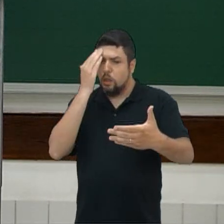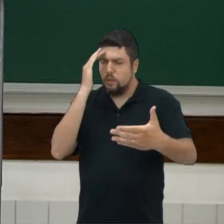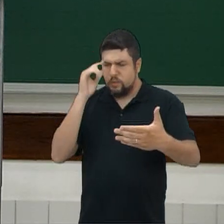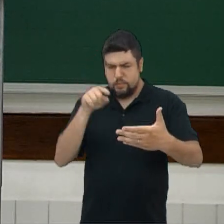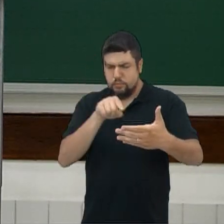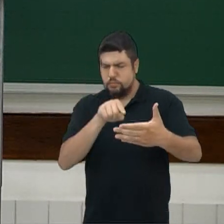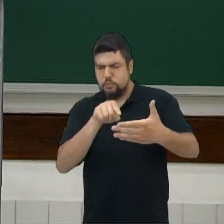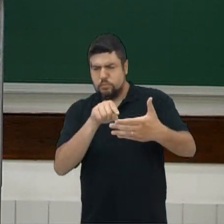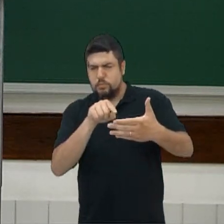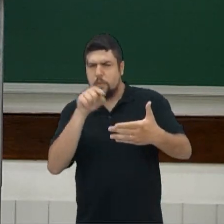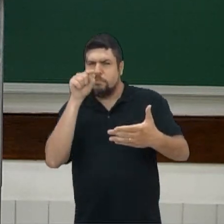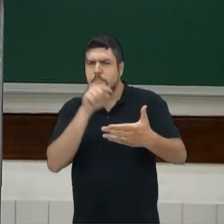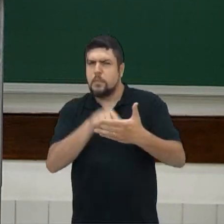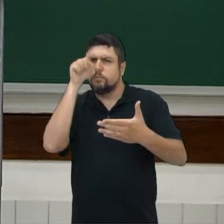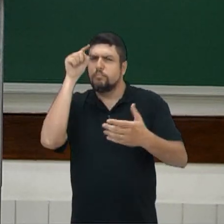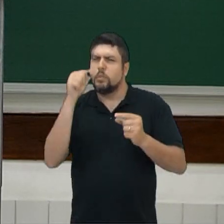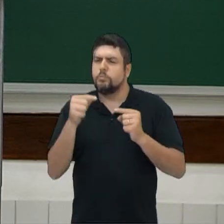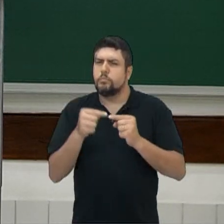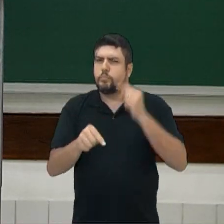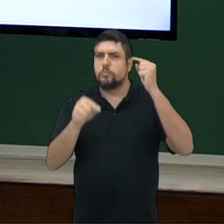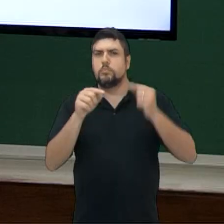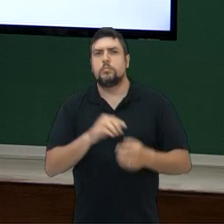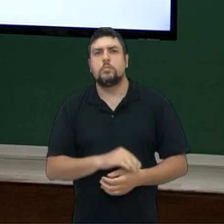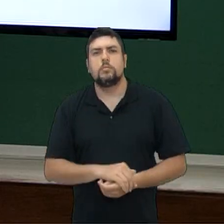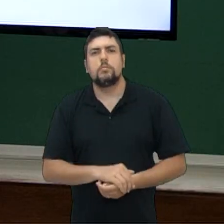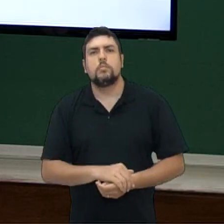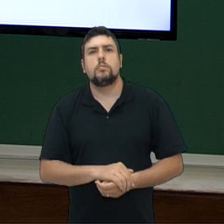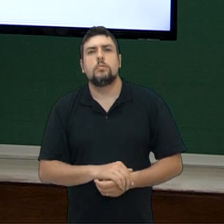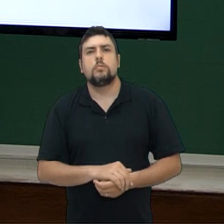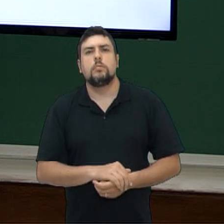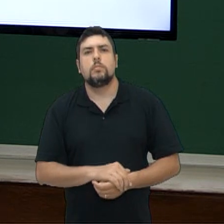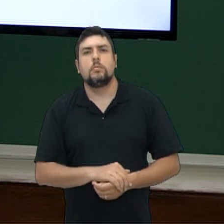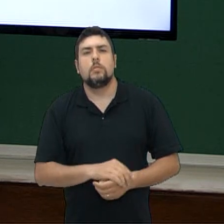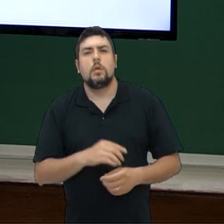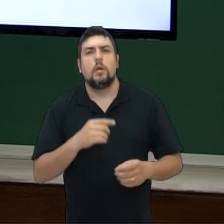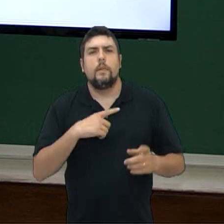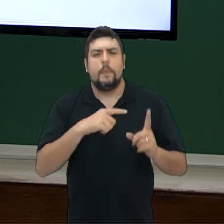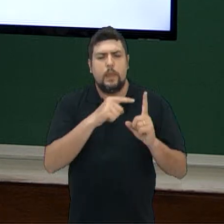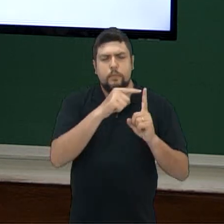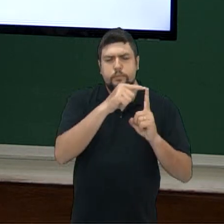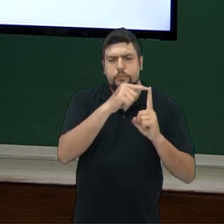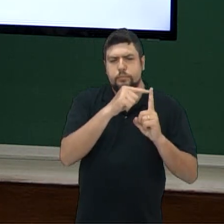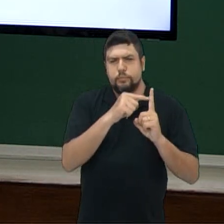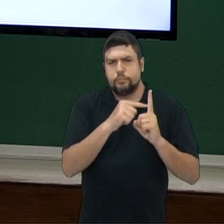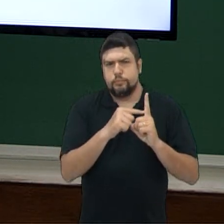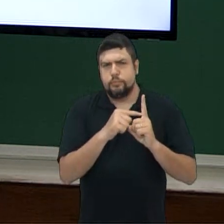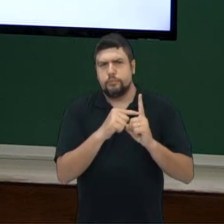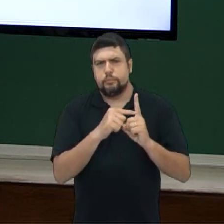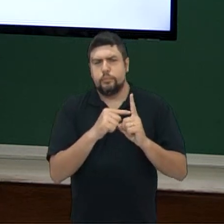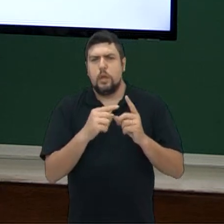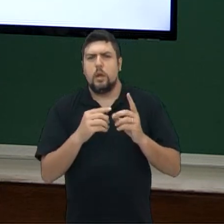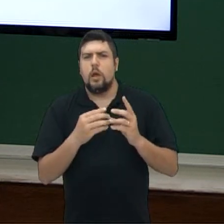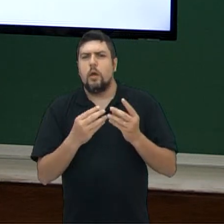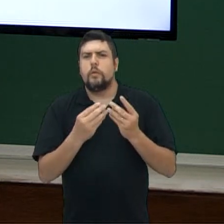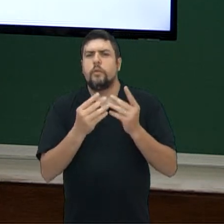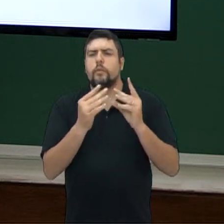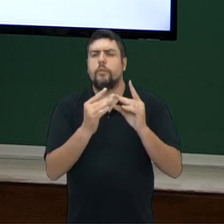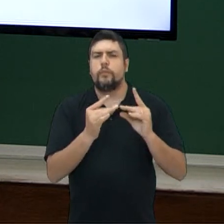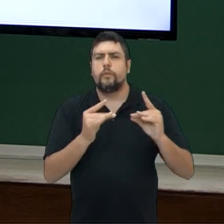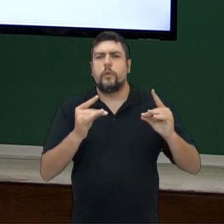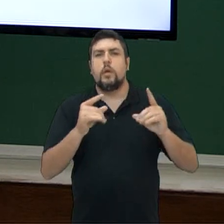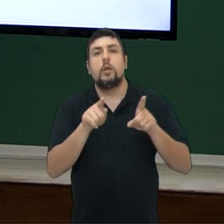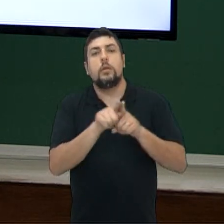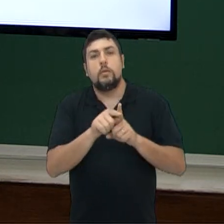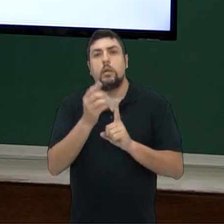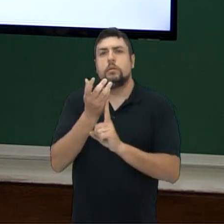nessas questões, tá bom? Apresentam baixos pontos de fusão, tanto de fusão quanto de